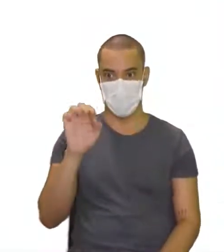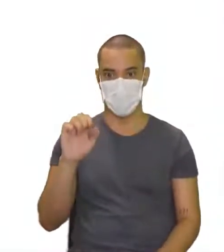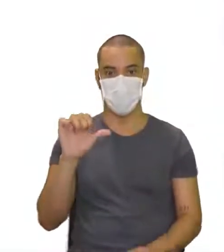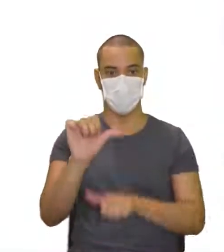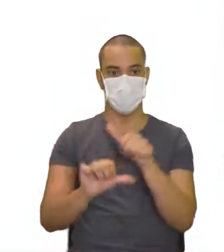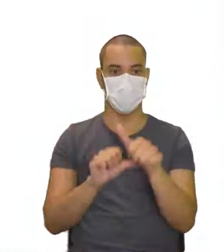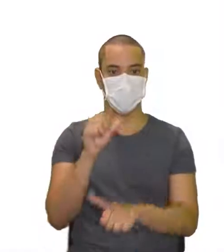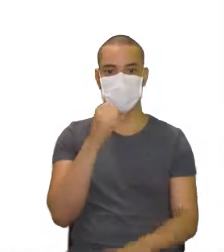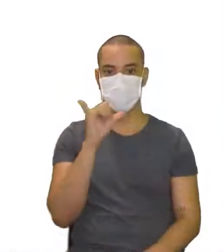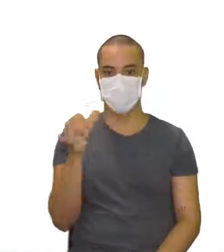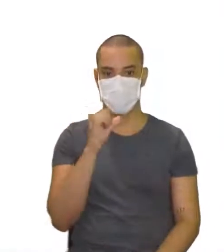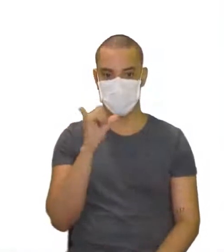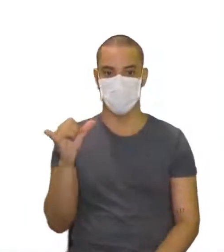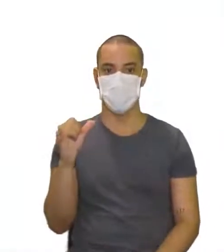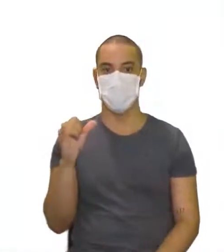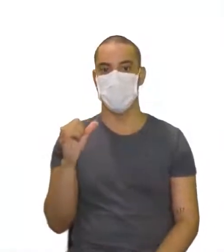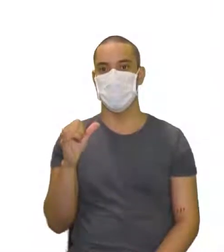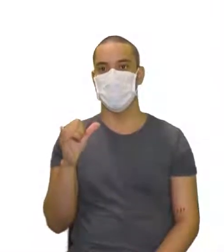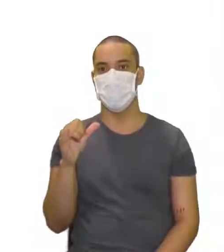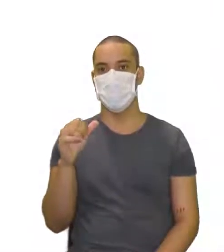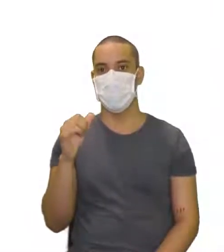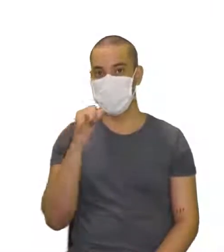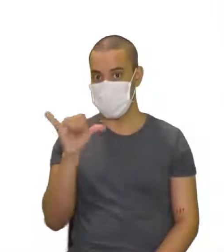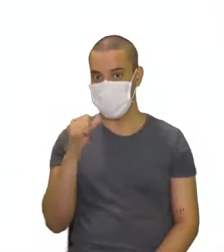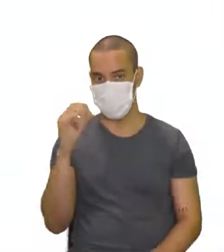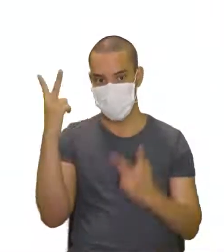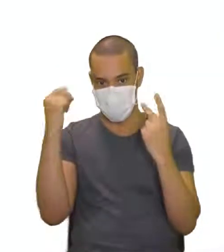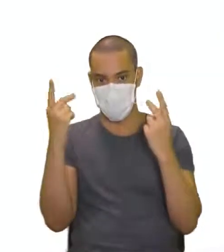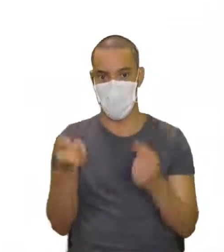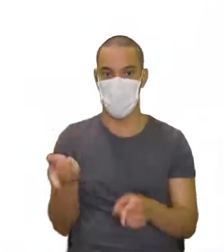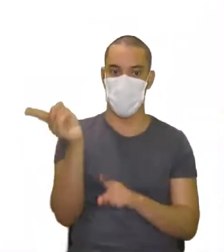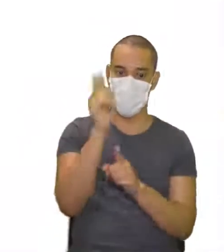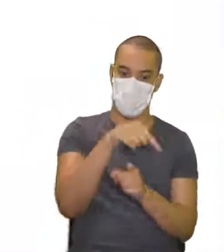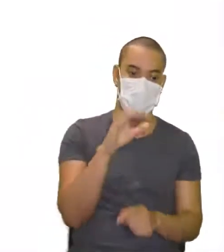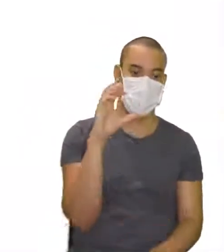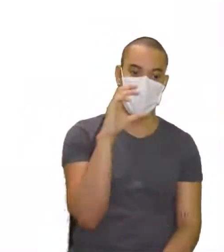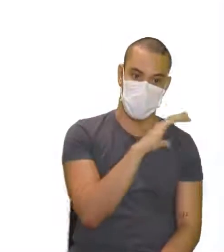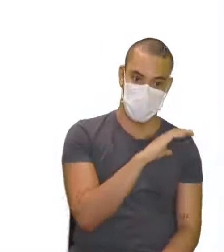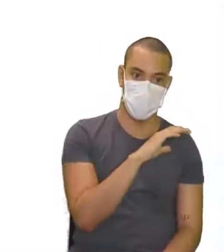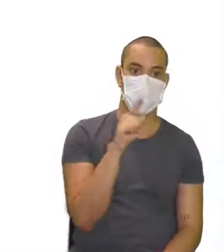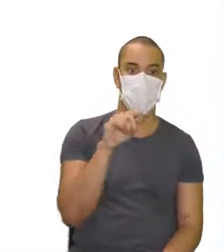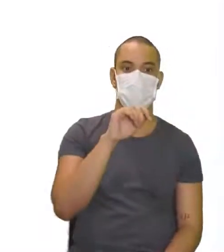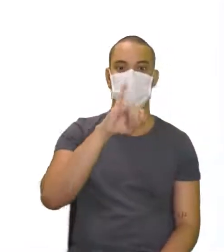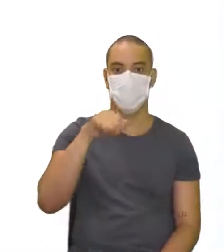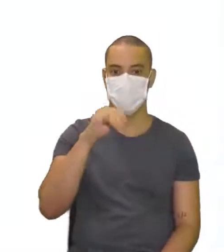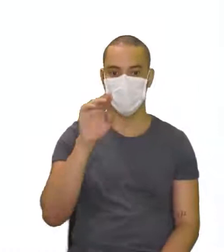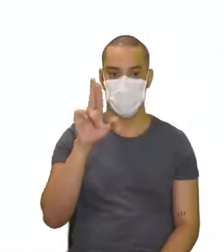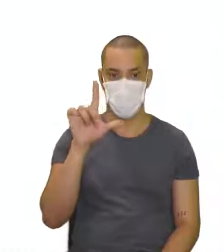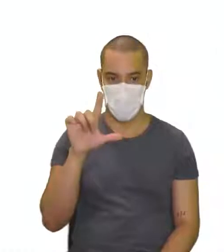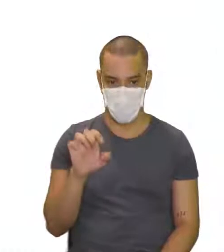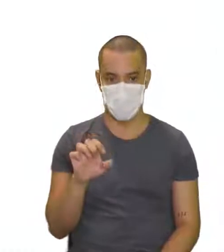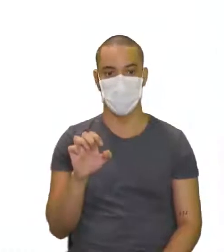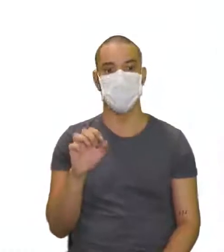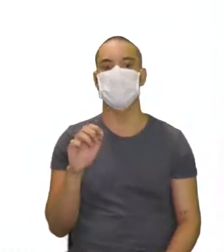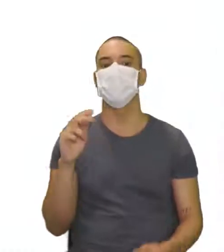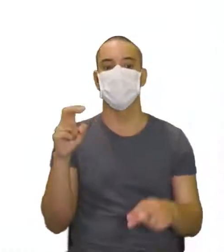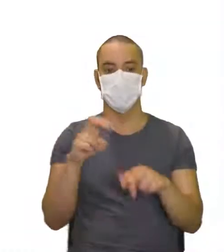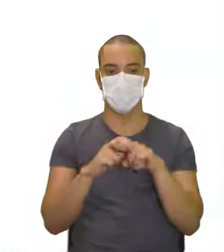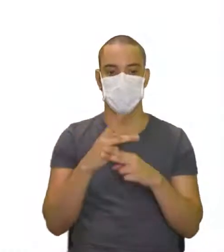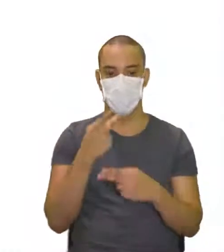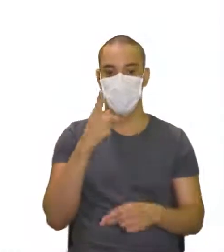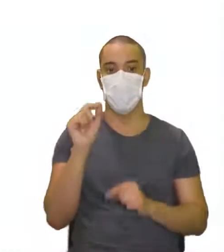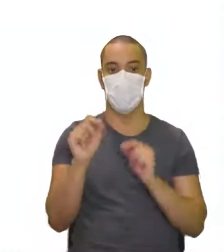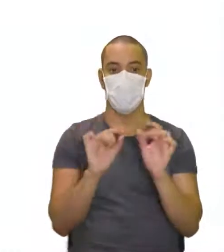energia elétrica em energia térmica. E esse fenômeno é chamado de efeito Joule. E nesse caso dizemos que o